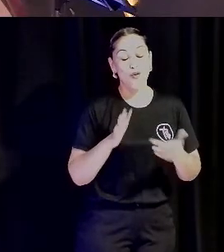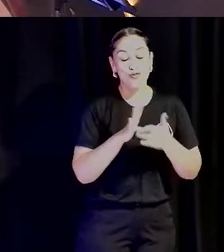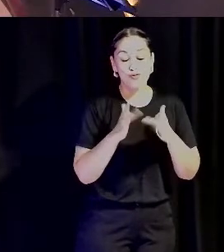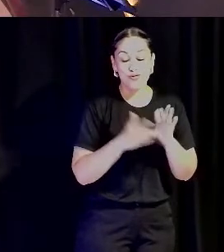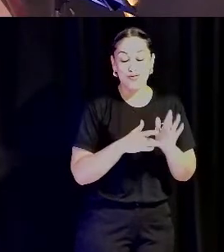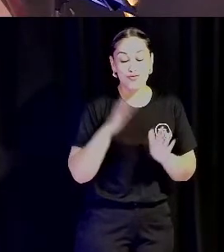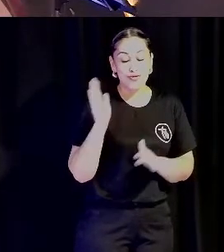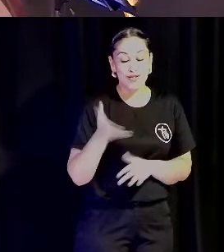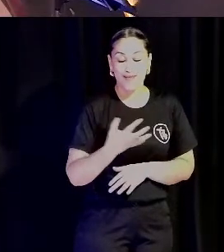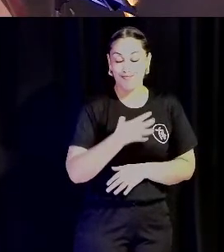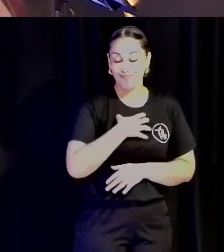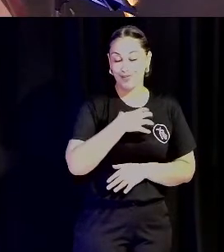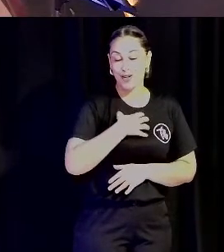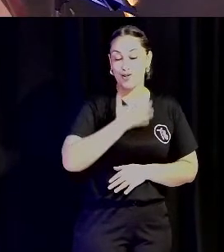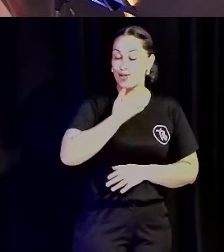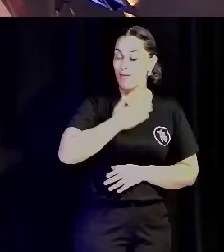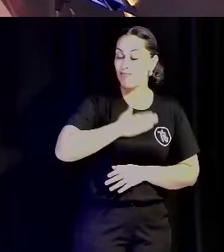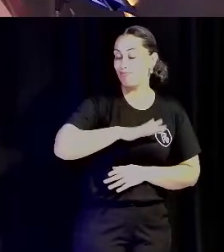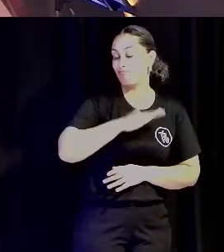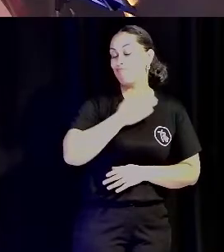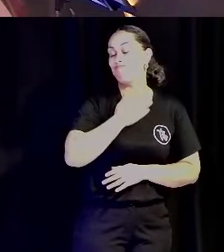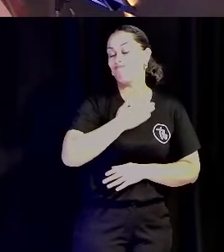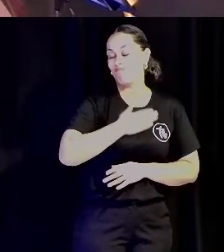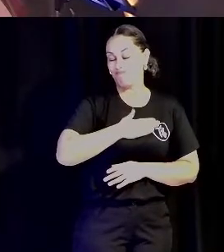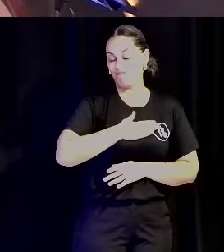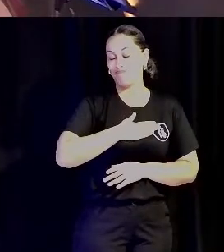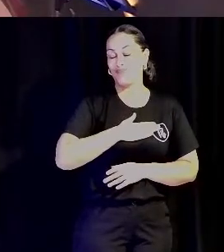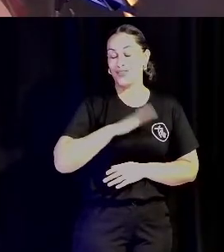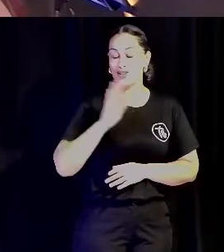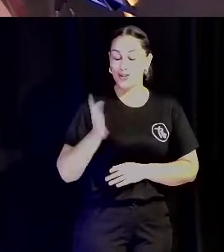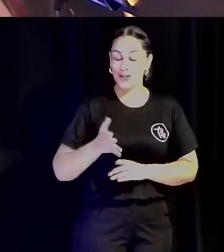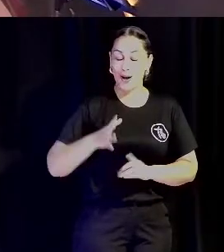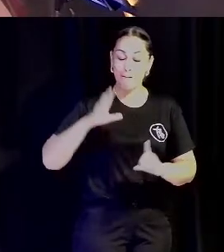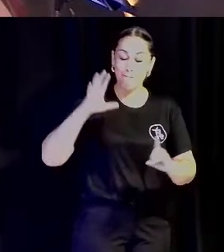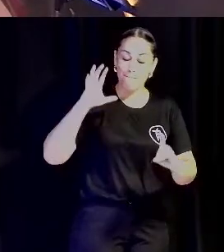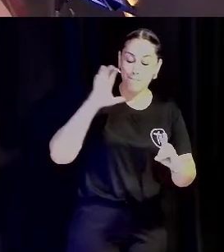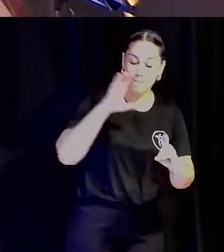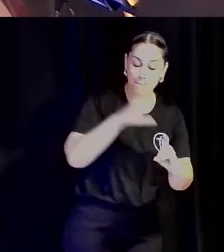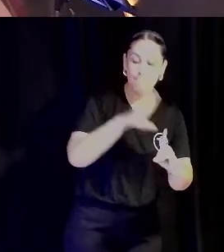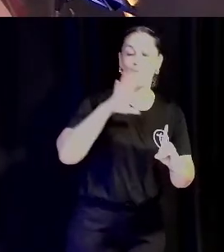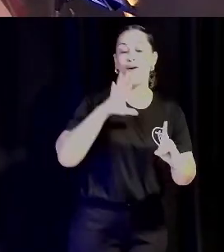satisfeito. Jesus estava resiliente.